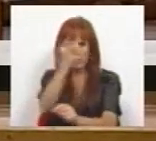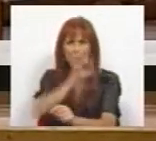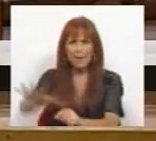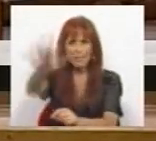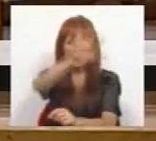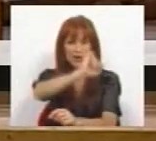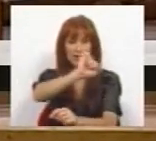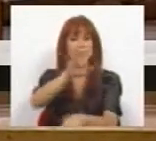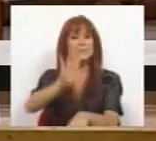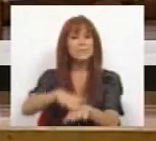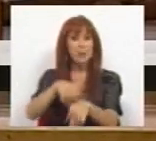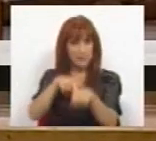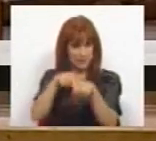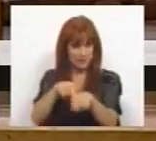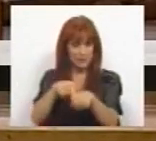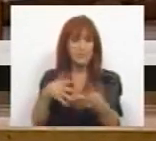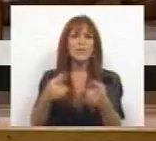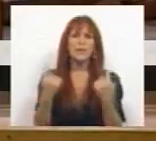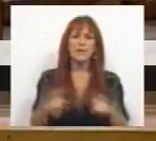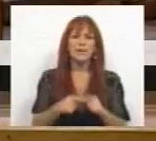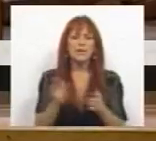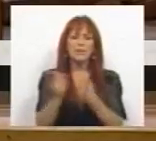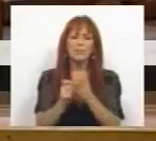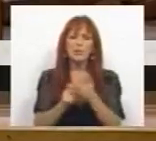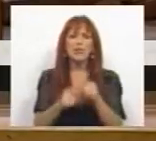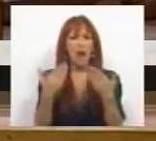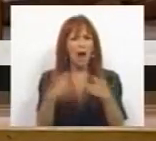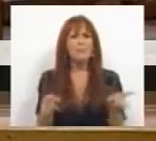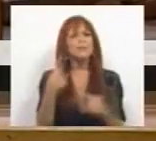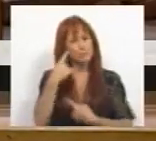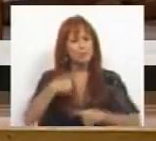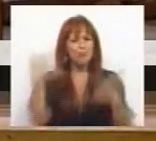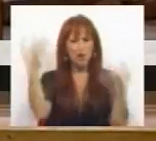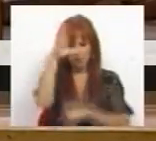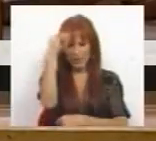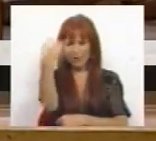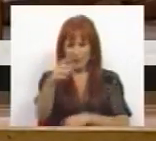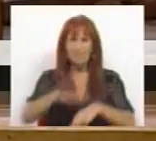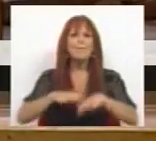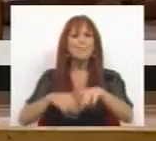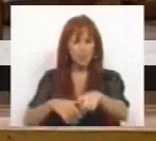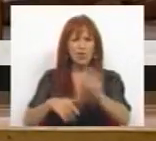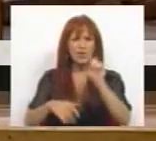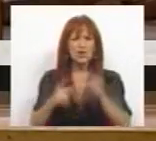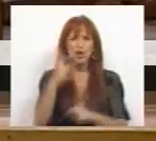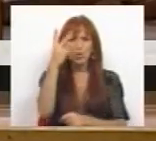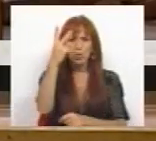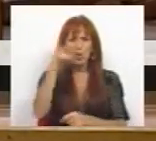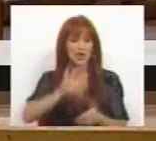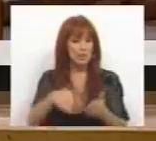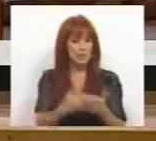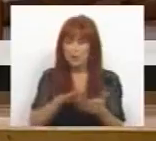ambientais. E nesta matéria teremos que registar a abertura manifestada pelo Governo relativamente a 2